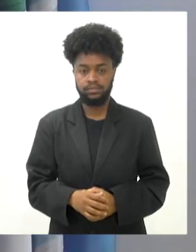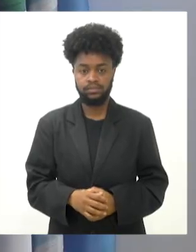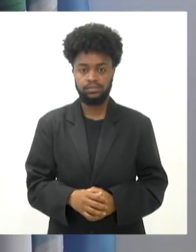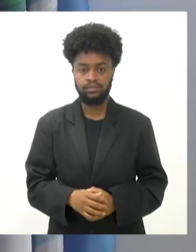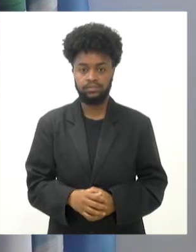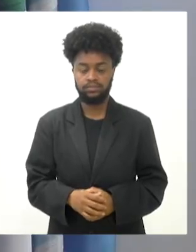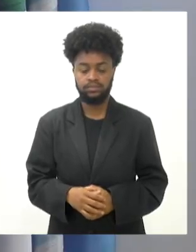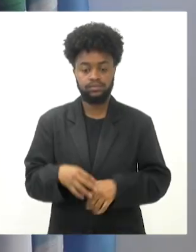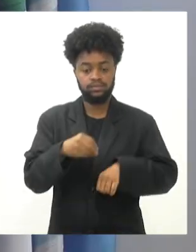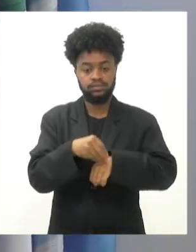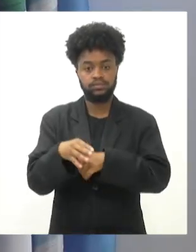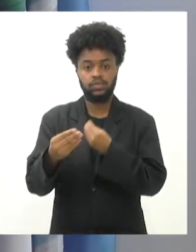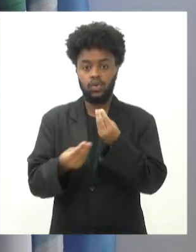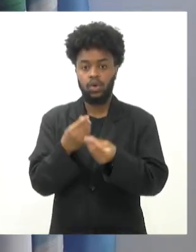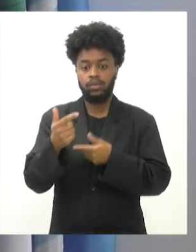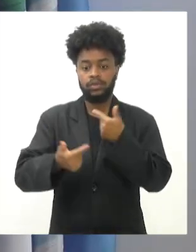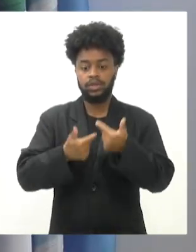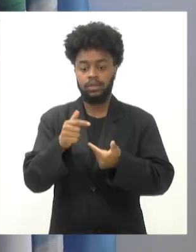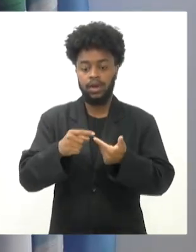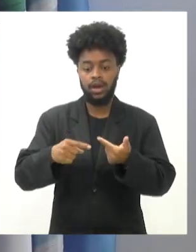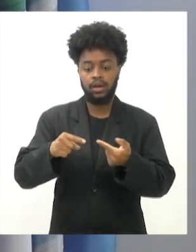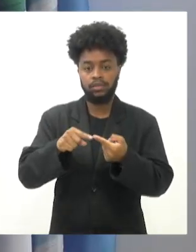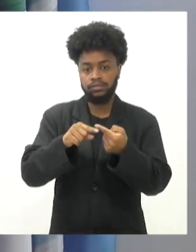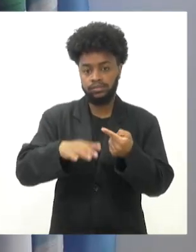Para a instrução dos trabalhos nesse eixo temático,